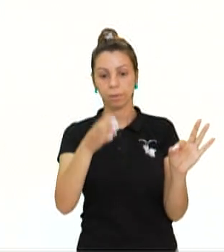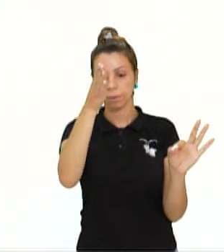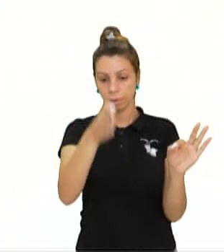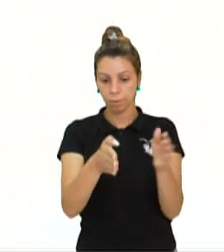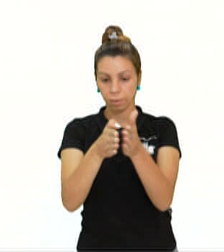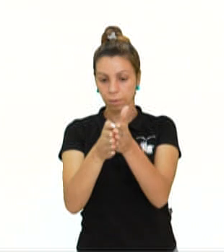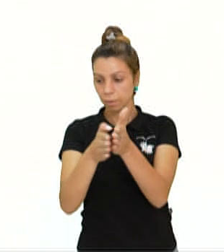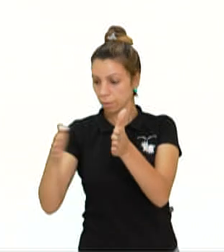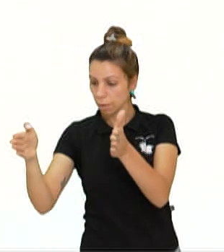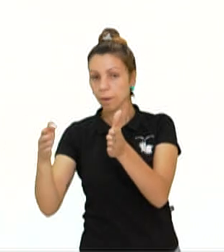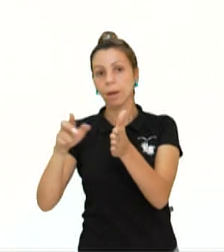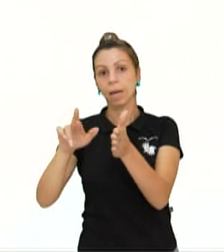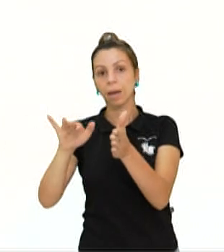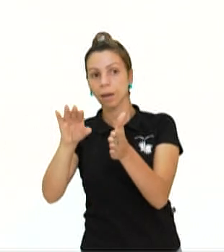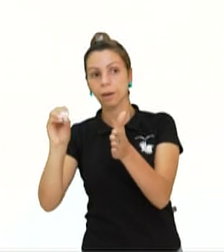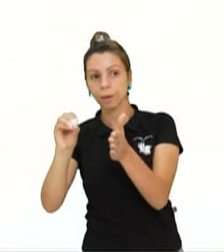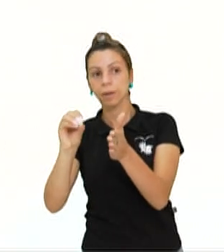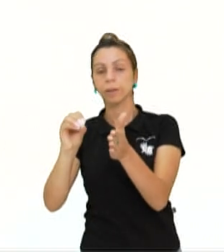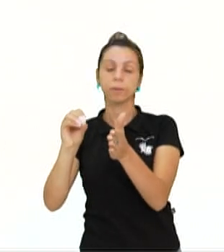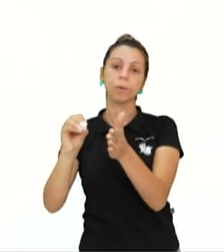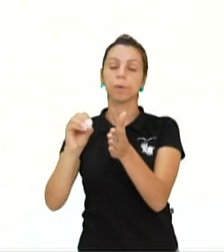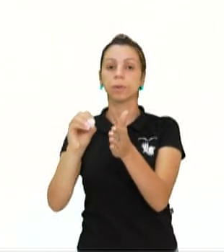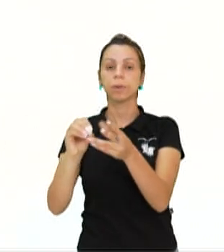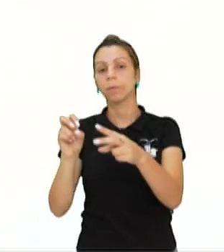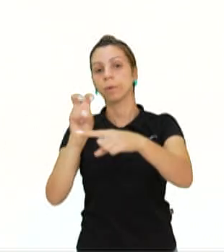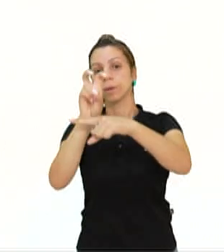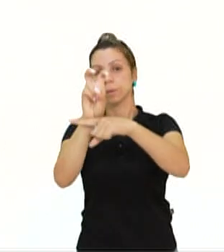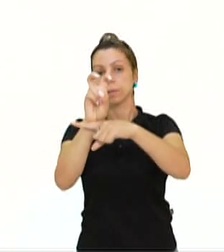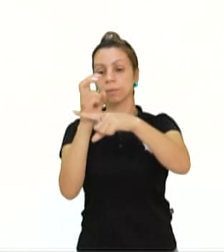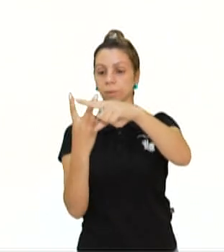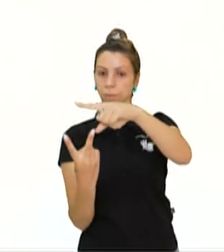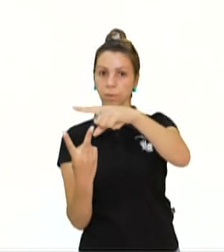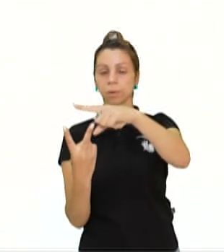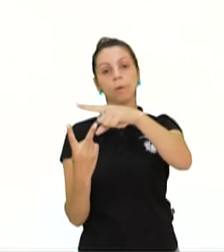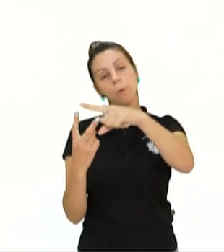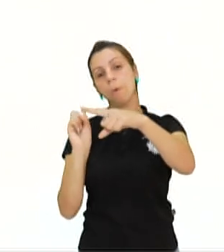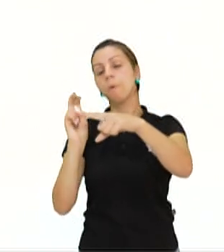tá? Então tá lá, o raio é 5 por 2 ou 2,5.